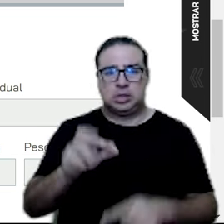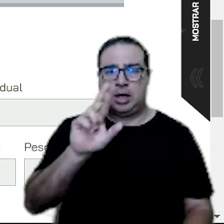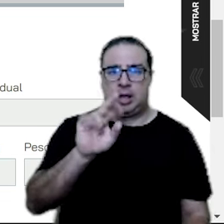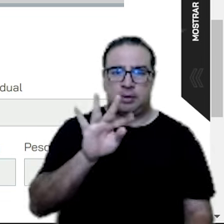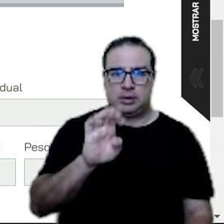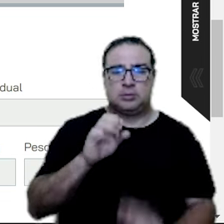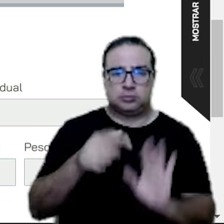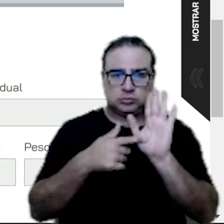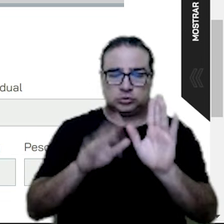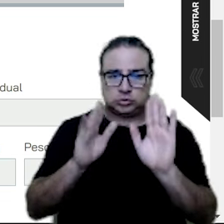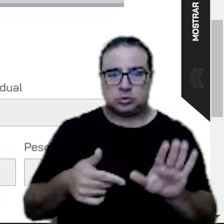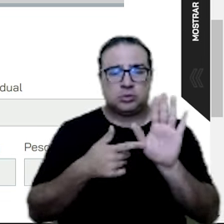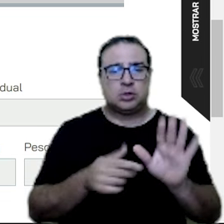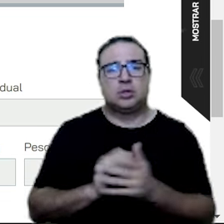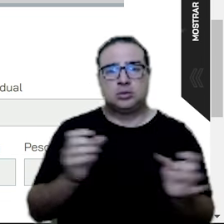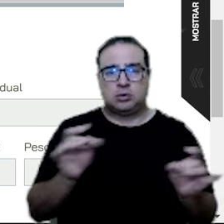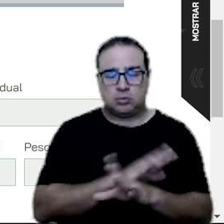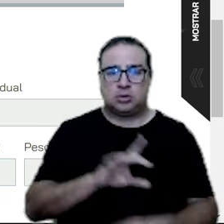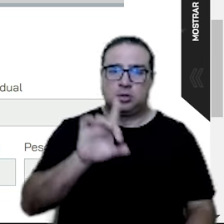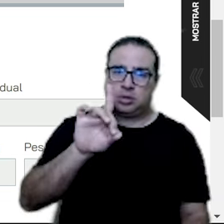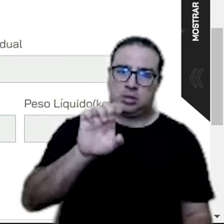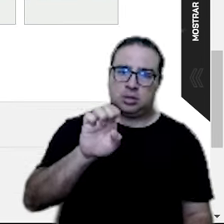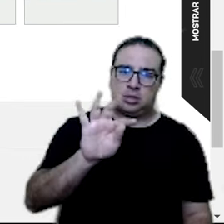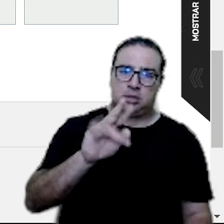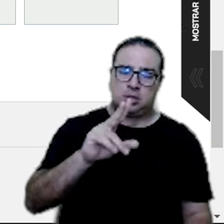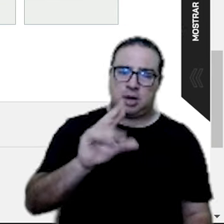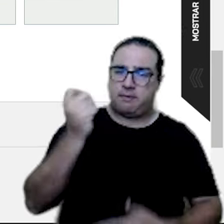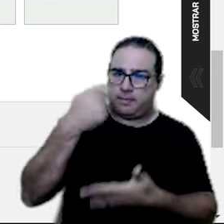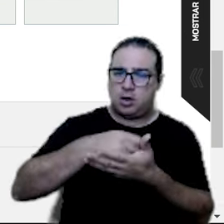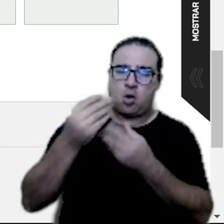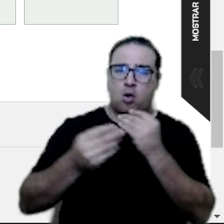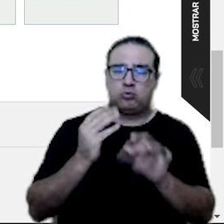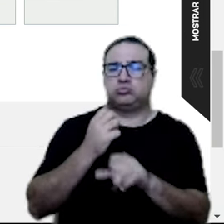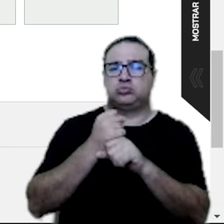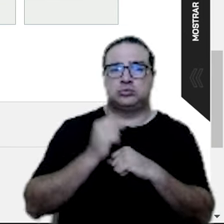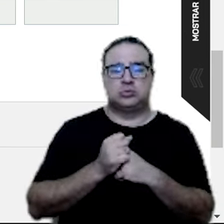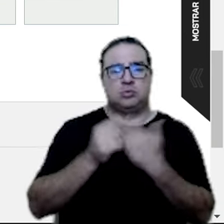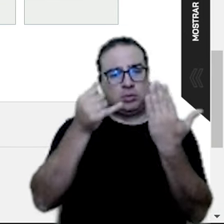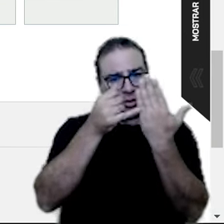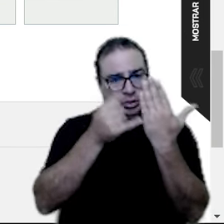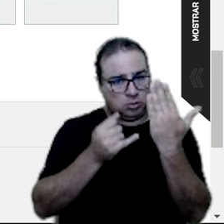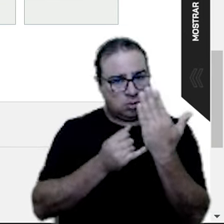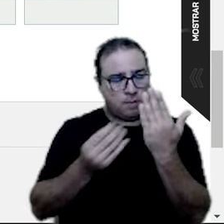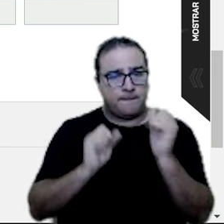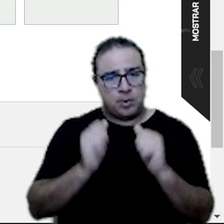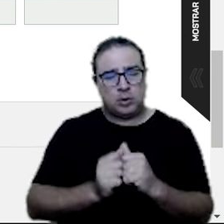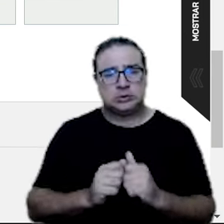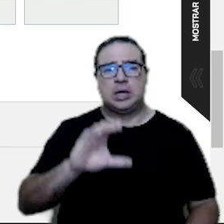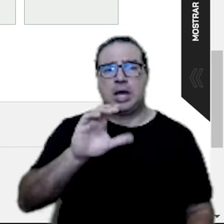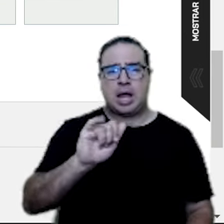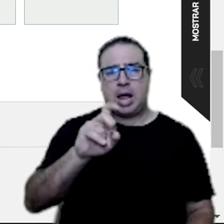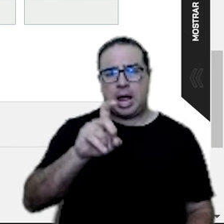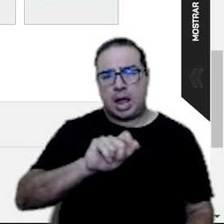remetente eu posso apontar e Ah é o destinatário quem vai pagar a quantidade né de itens pode ser